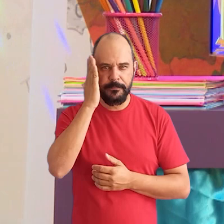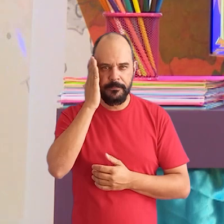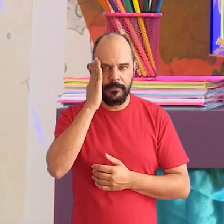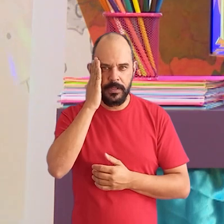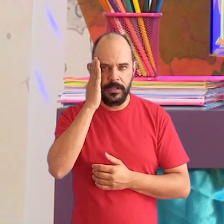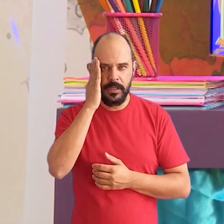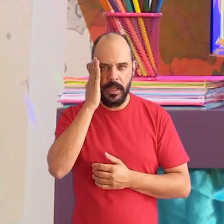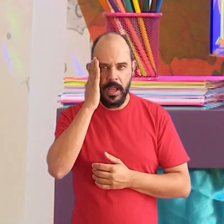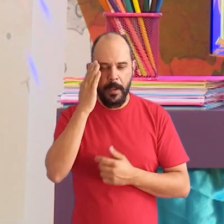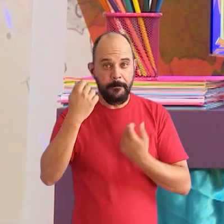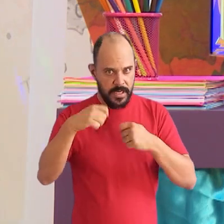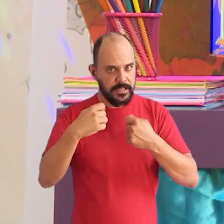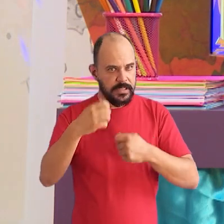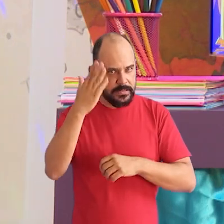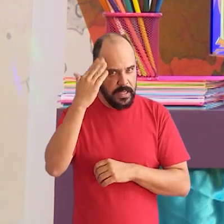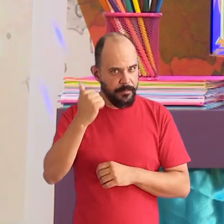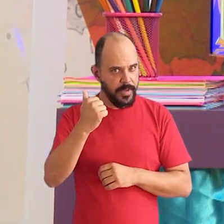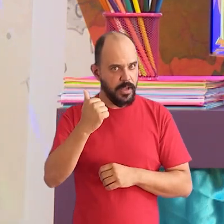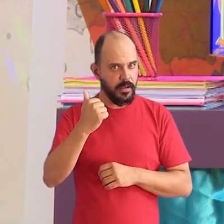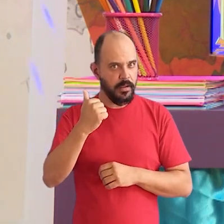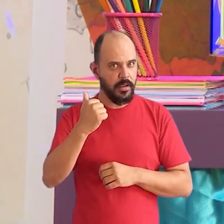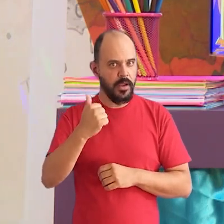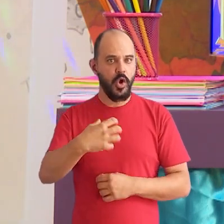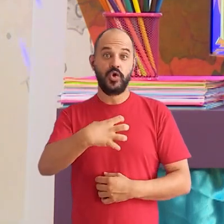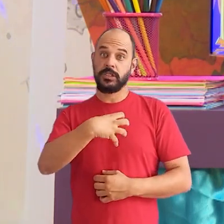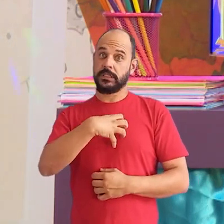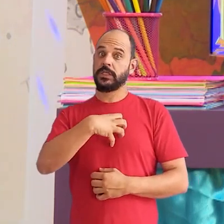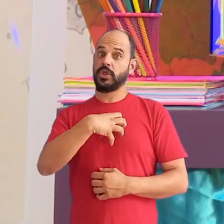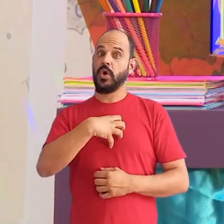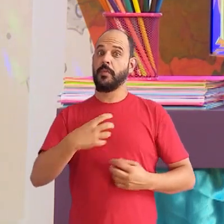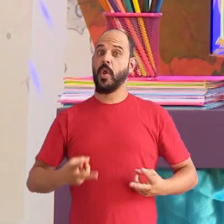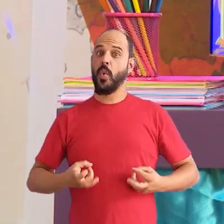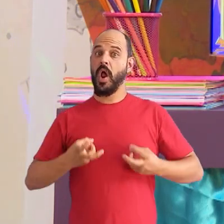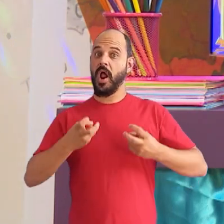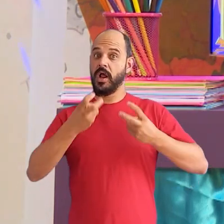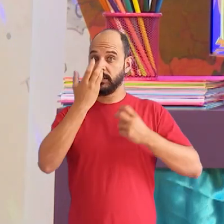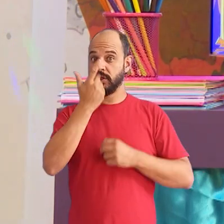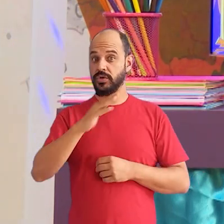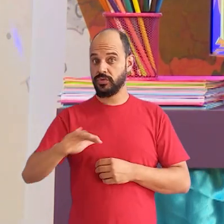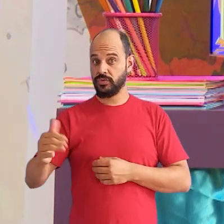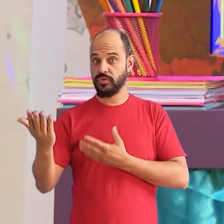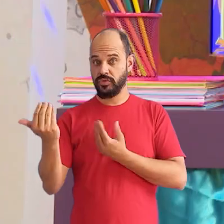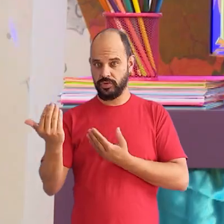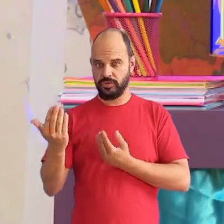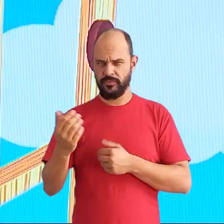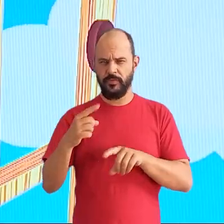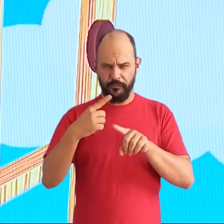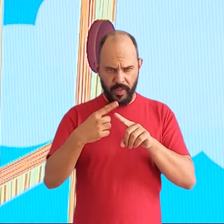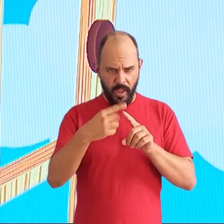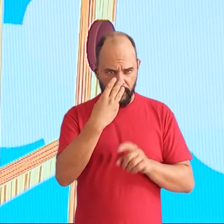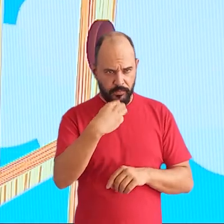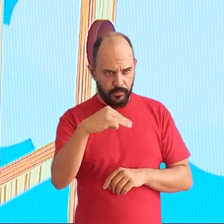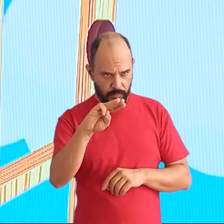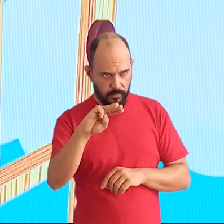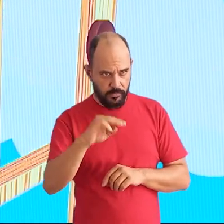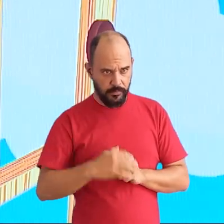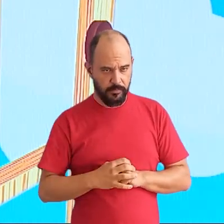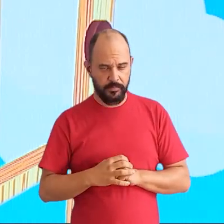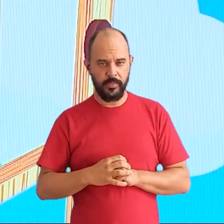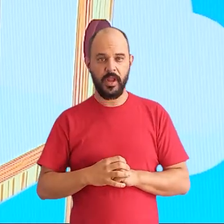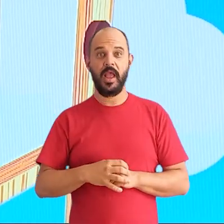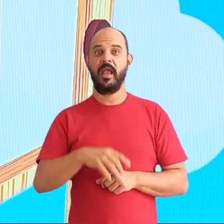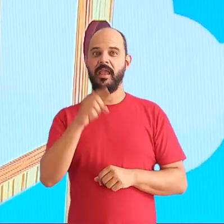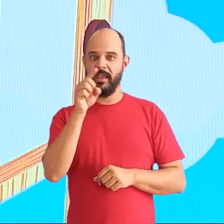Sabe o que não pode ser mistério? Os sinais e sintomas do câncer infanto-juvenil. Não é mesmo, Mamu? O Mamu é